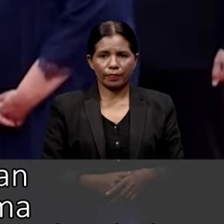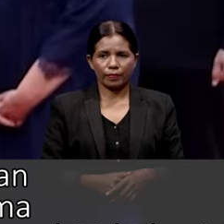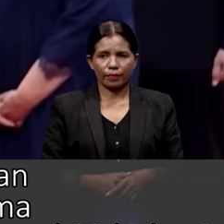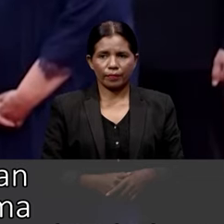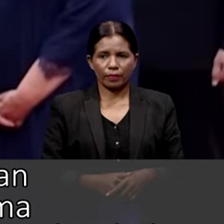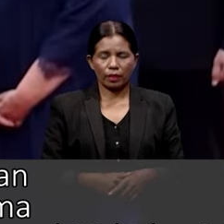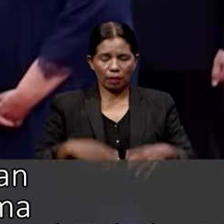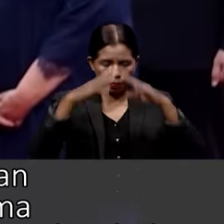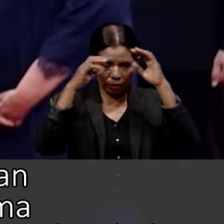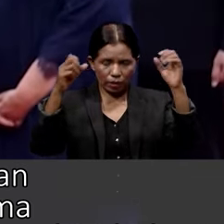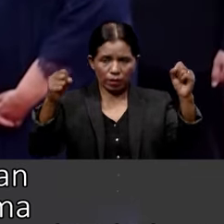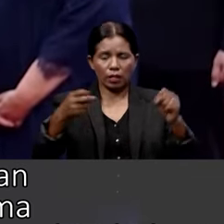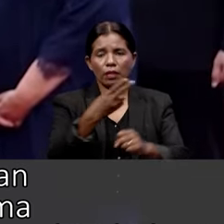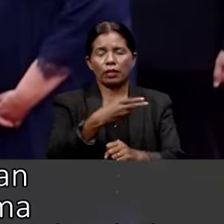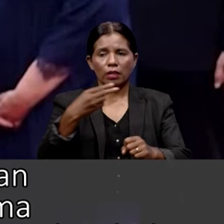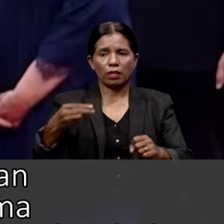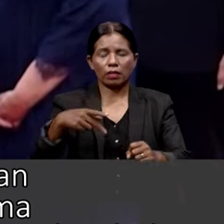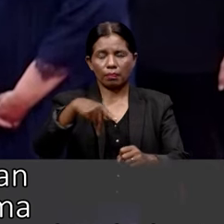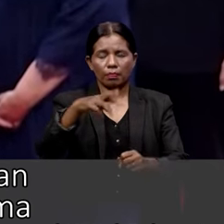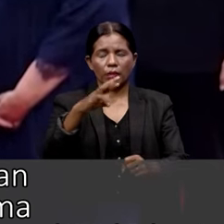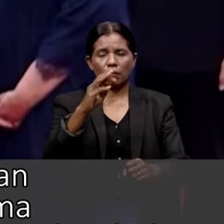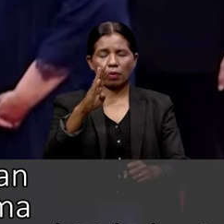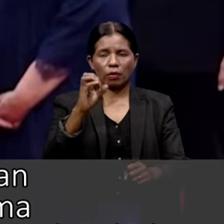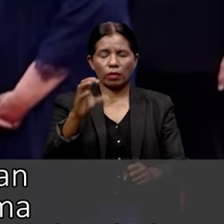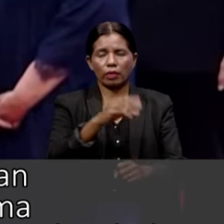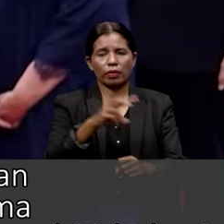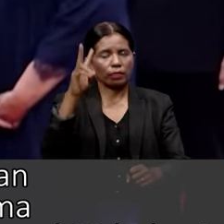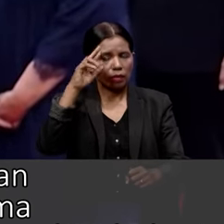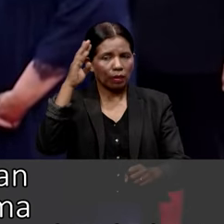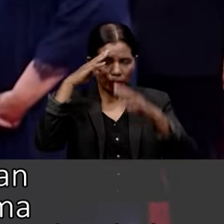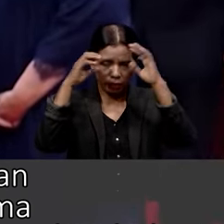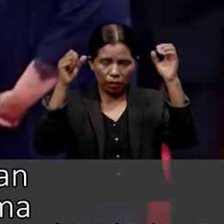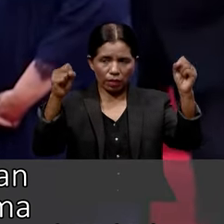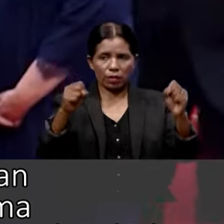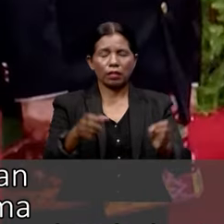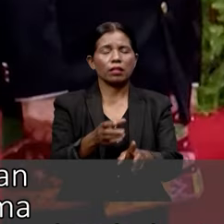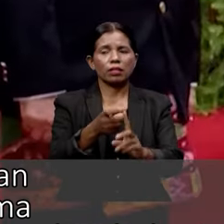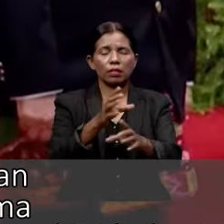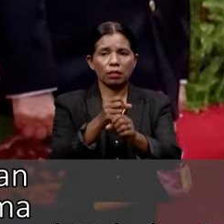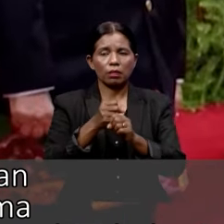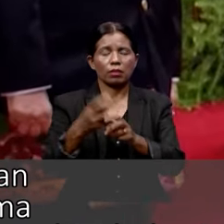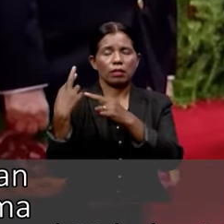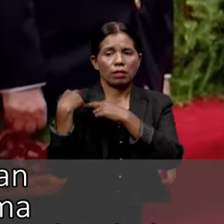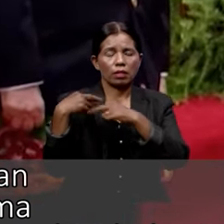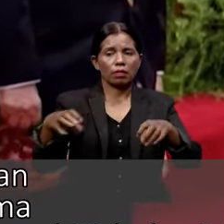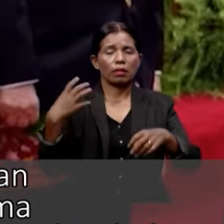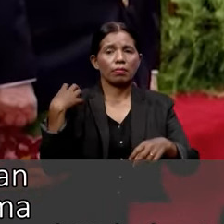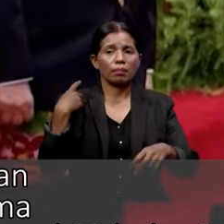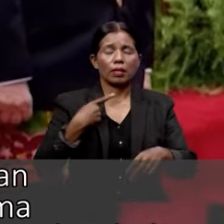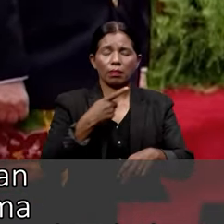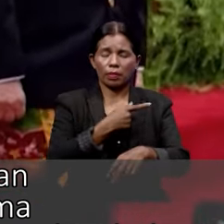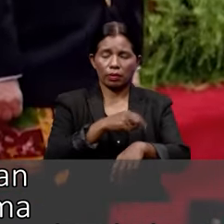A fuen Presidente da República Indonésia, Prabowo Subianto, no Vice-Presidente Gibran Rakabumi, se impôs ao Parlamento Nacional Senai, em Jakarta,